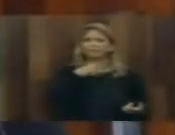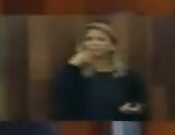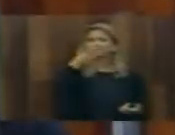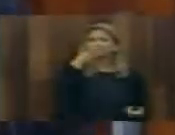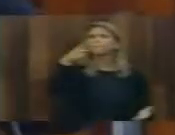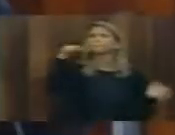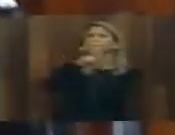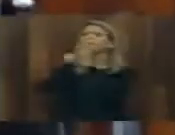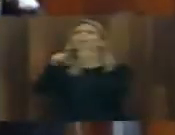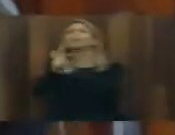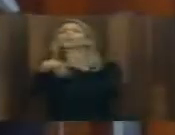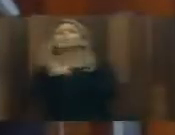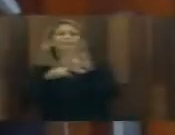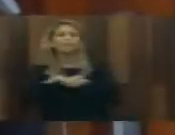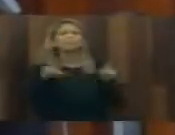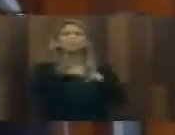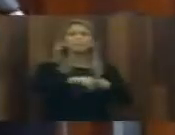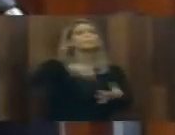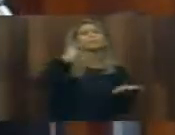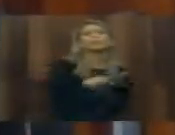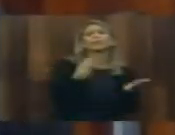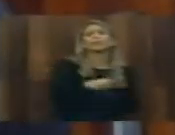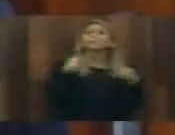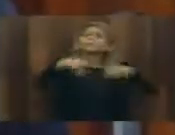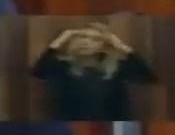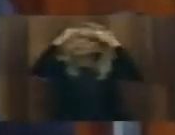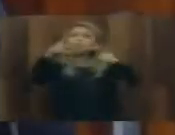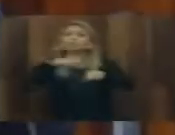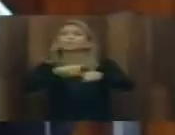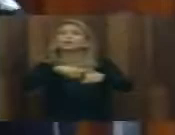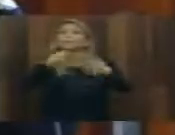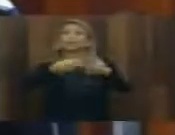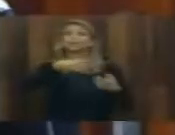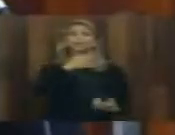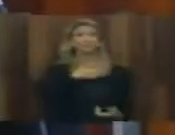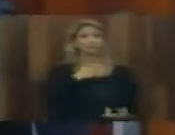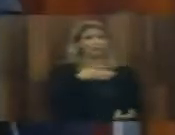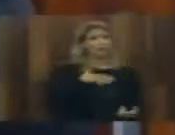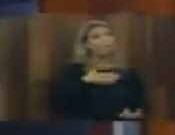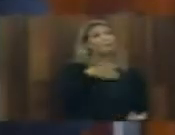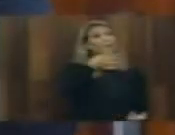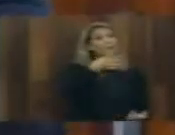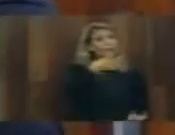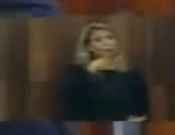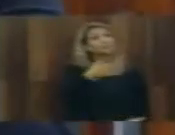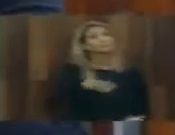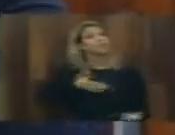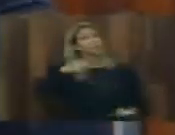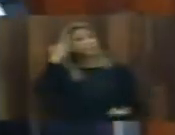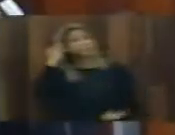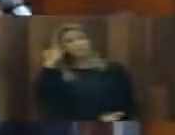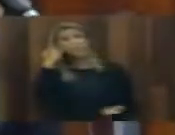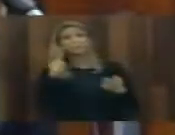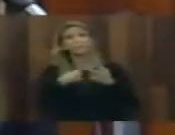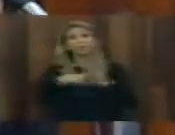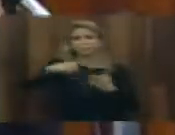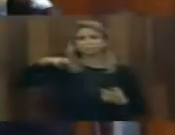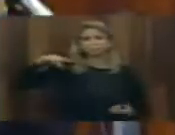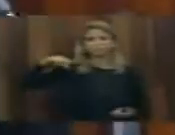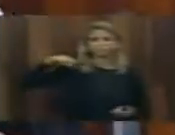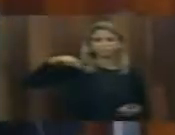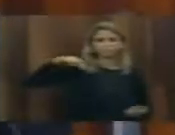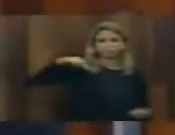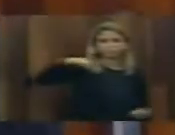questionei muito e briguei muito. Porque só eu sei o quanto eu tive que andar, porque lá tudo é longe,